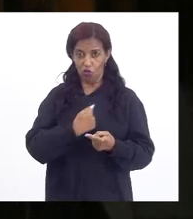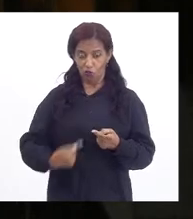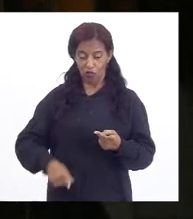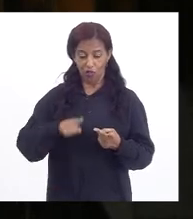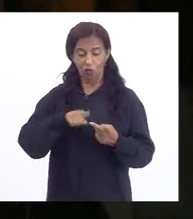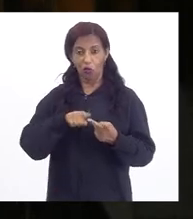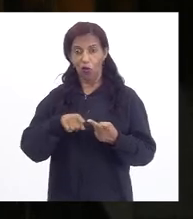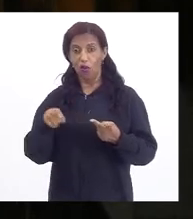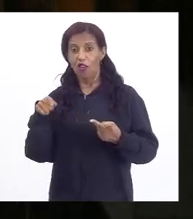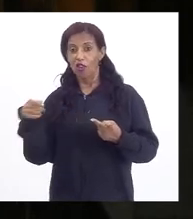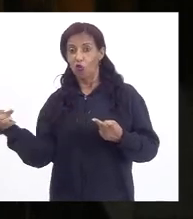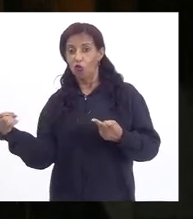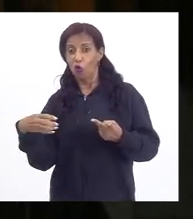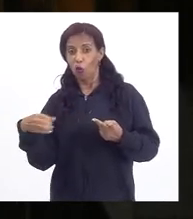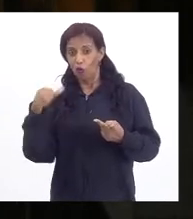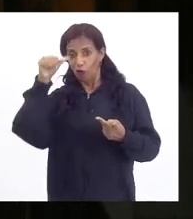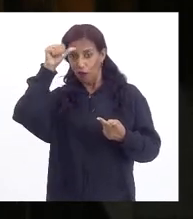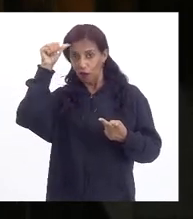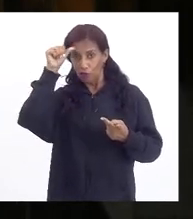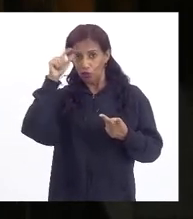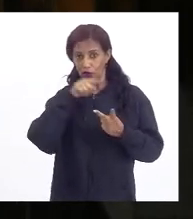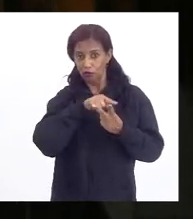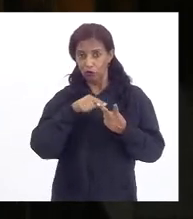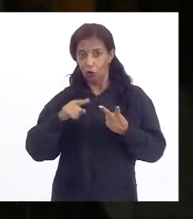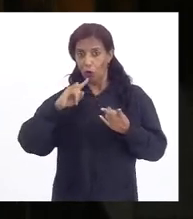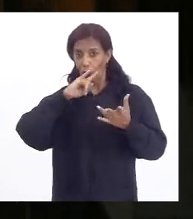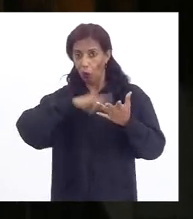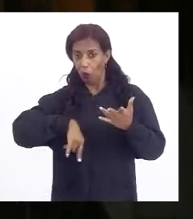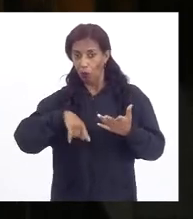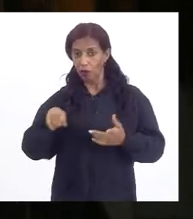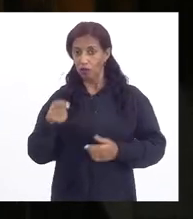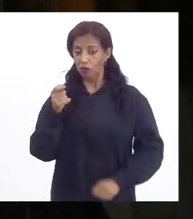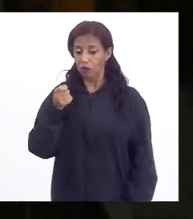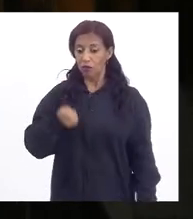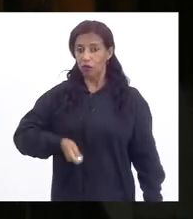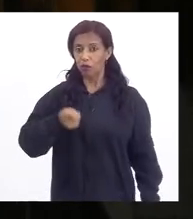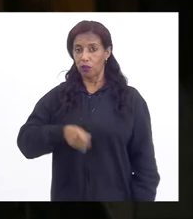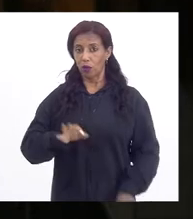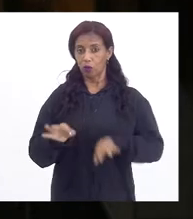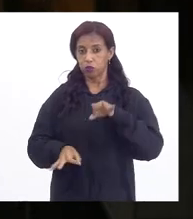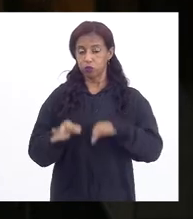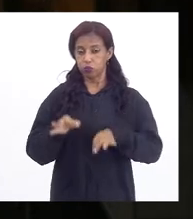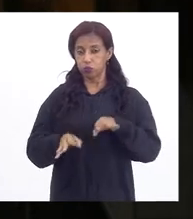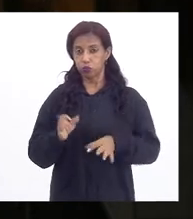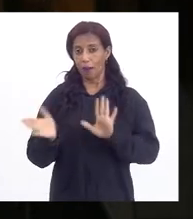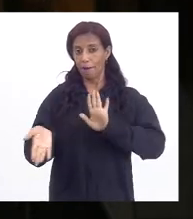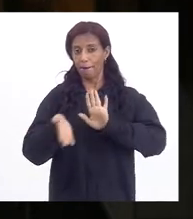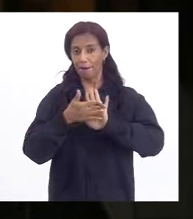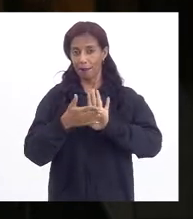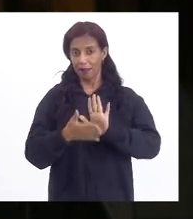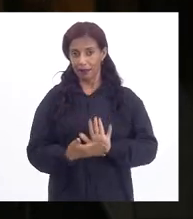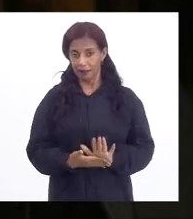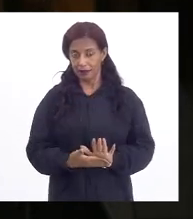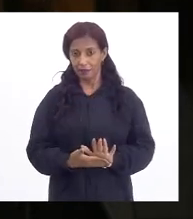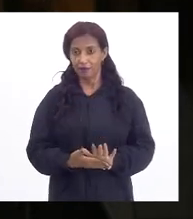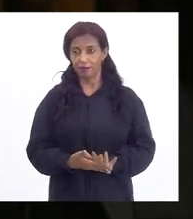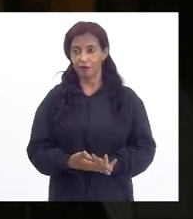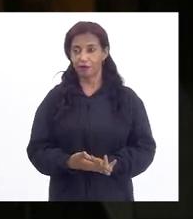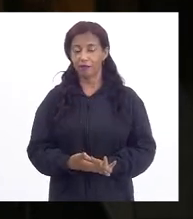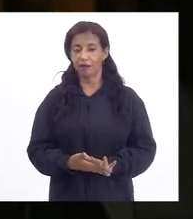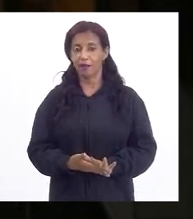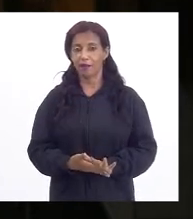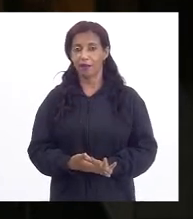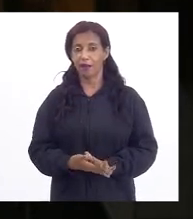as contas do senhor Cláudio Castro. E o Tribunal emitiu parecer